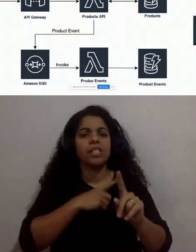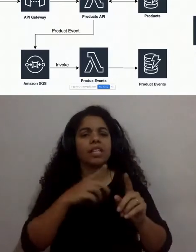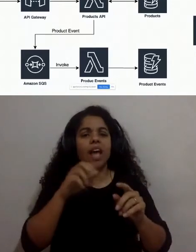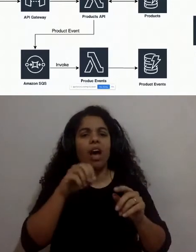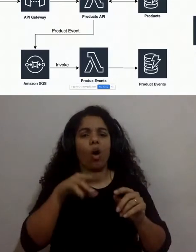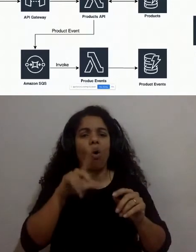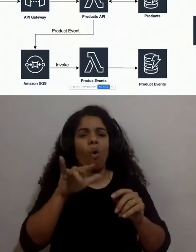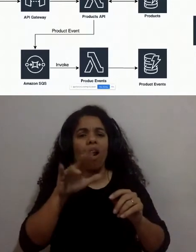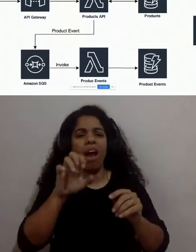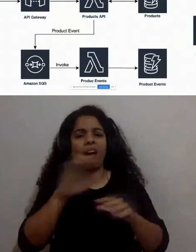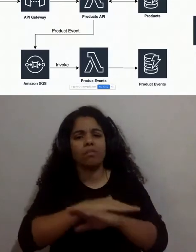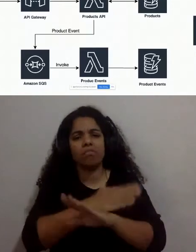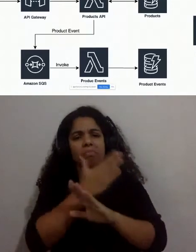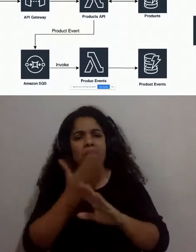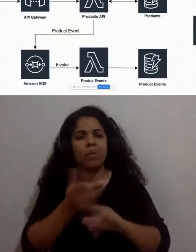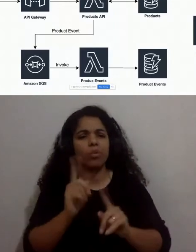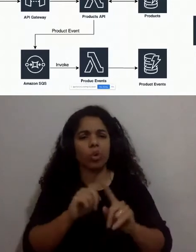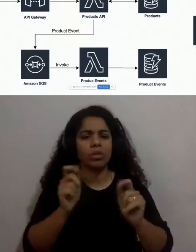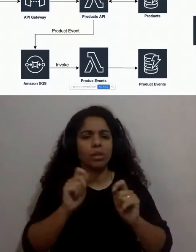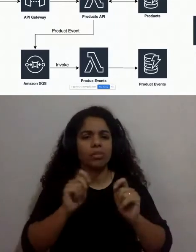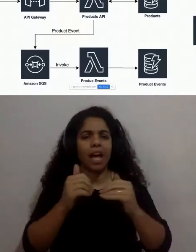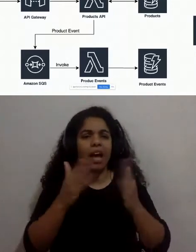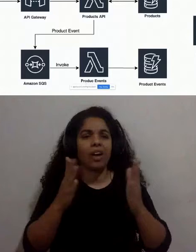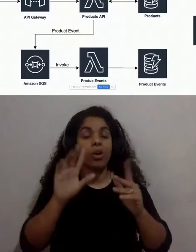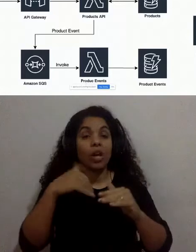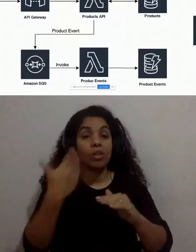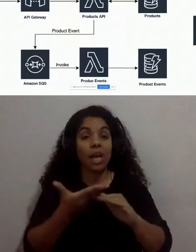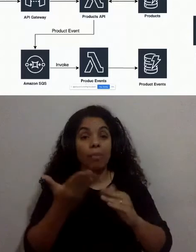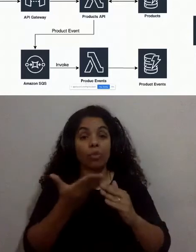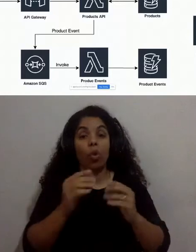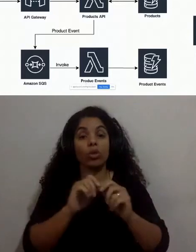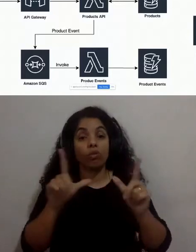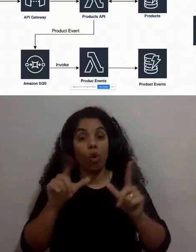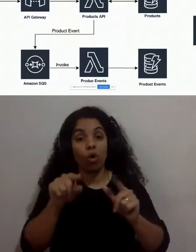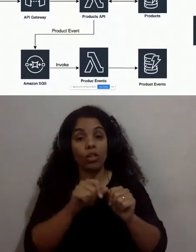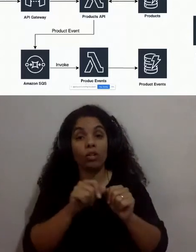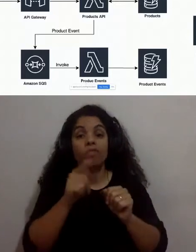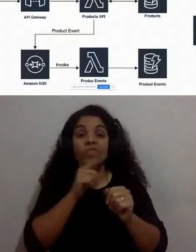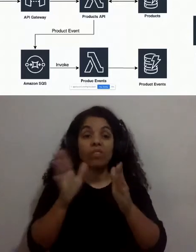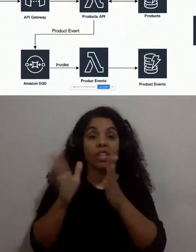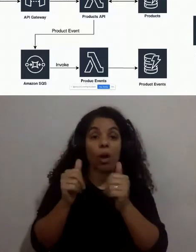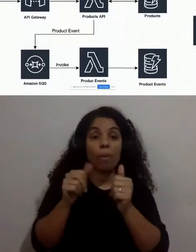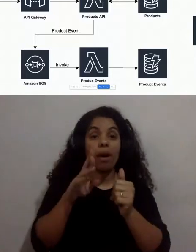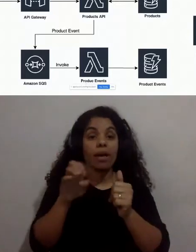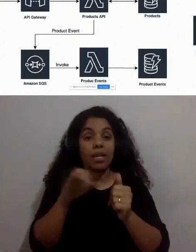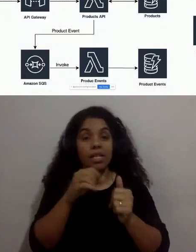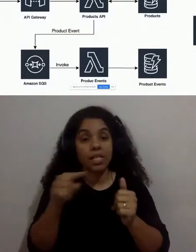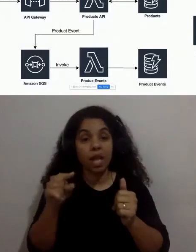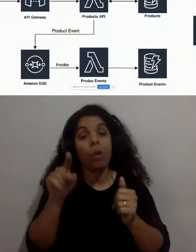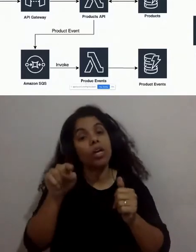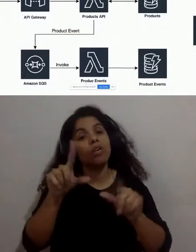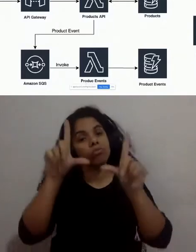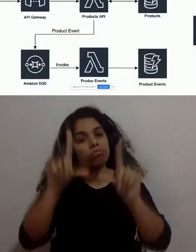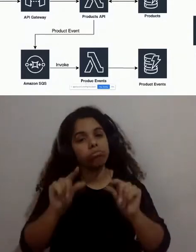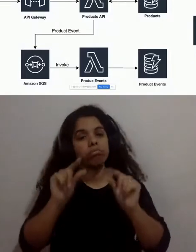tempo todo, ele não precisa estar acordado o tempo todo. Eu vou acordá-lo quando eu fizer uma requisição. Isso reduz